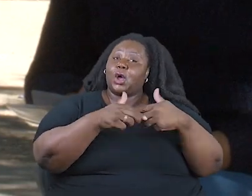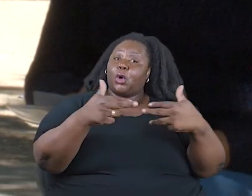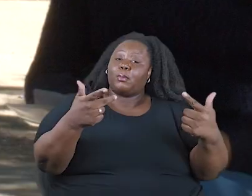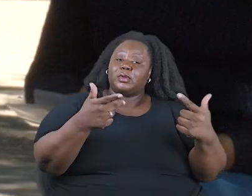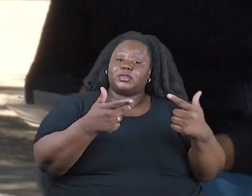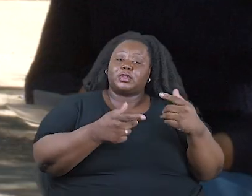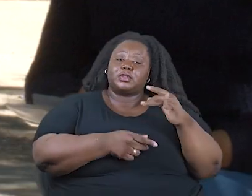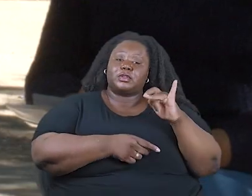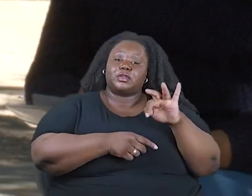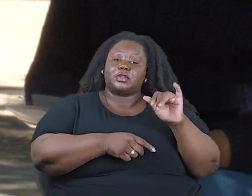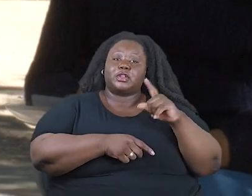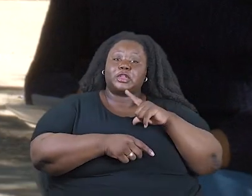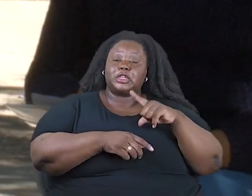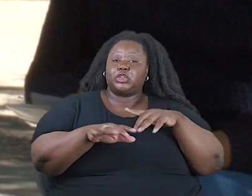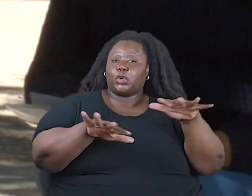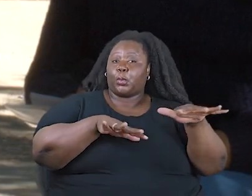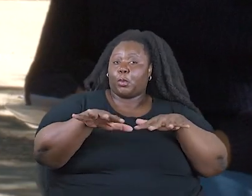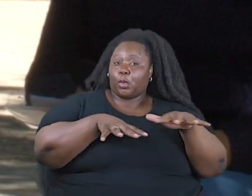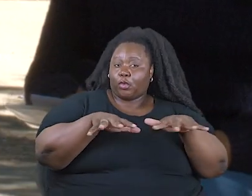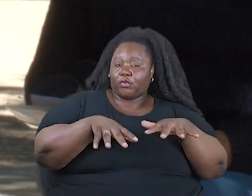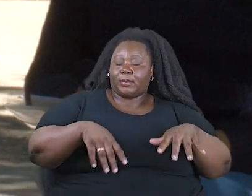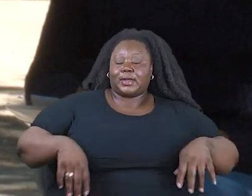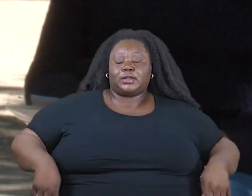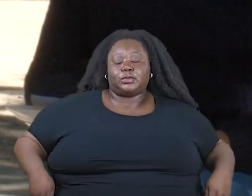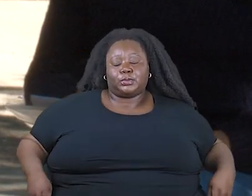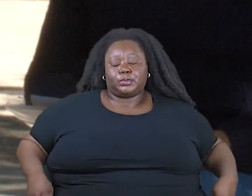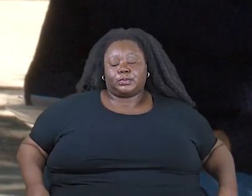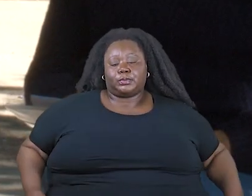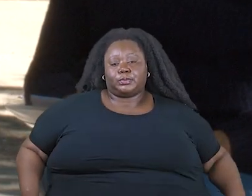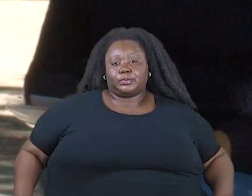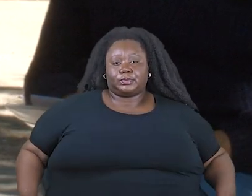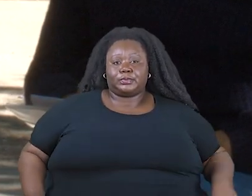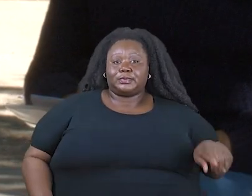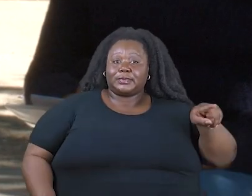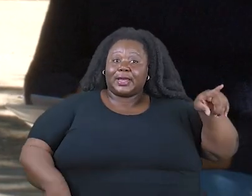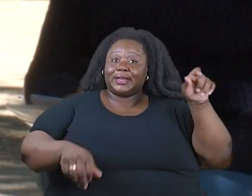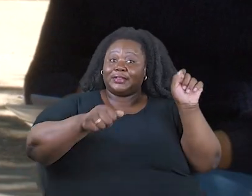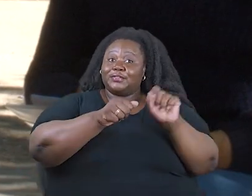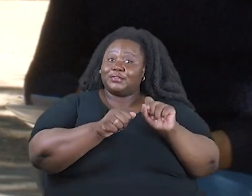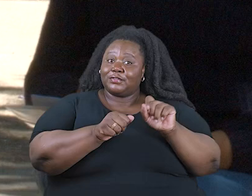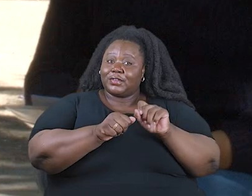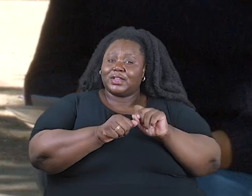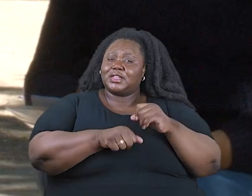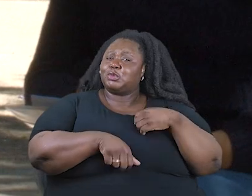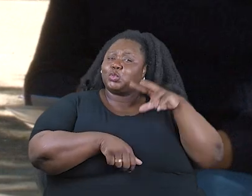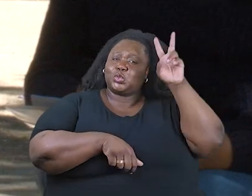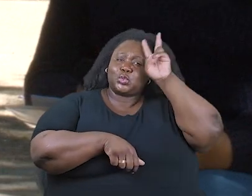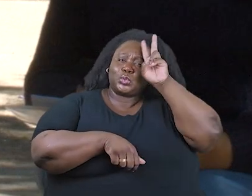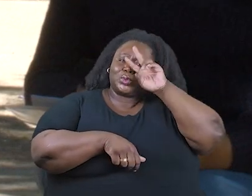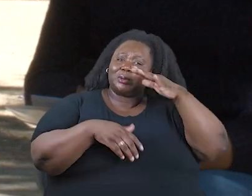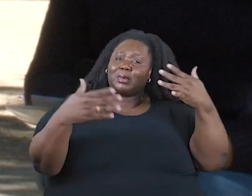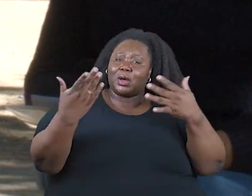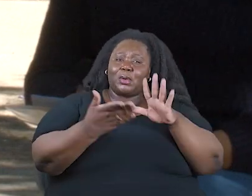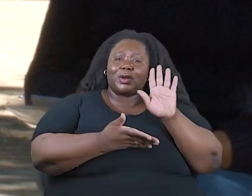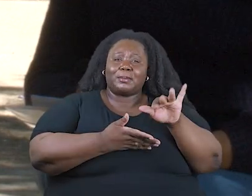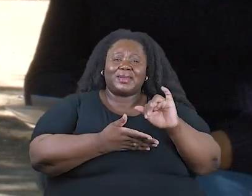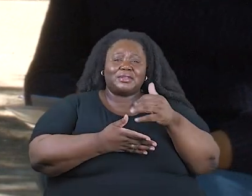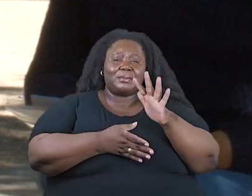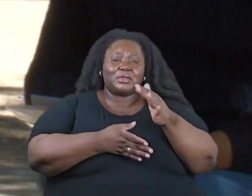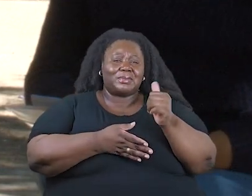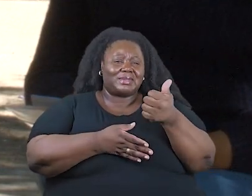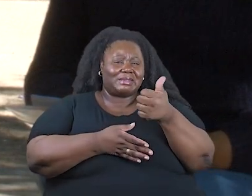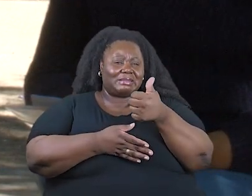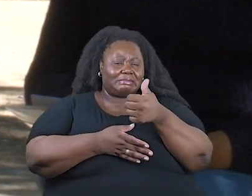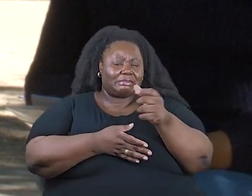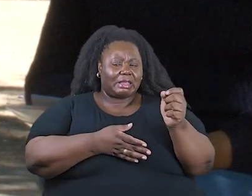cinéticos, objetos que tinham algum movimento neles. E ele fez em edições de, eu não me lembro agora, se era 100 cópias,